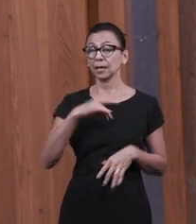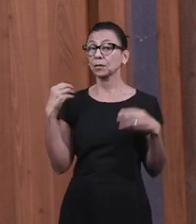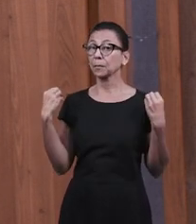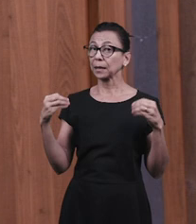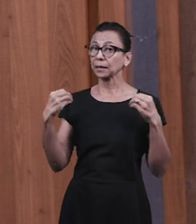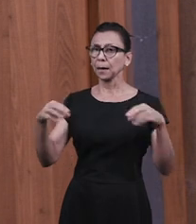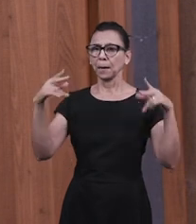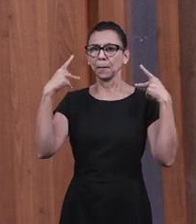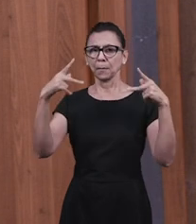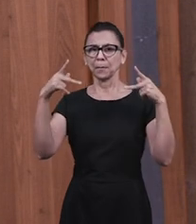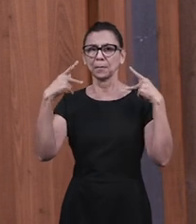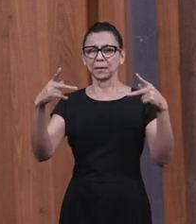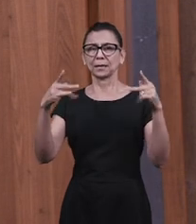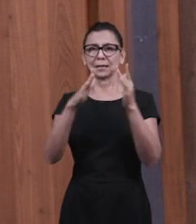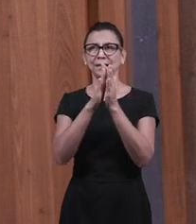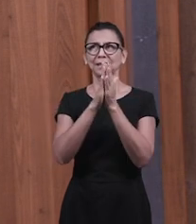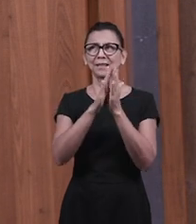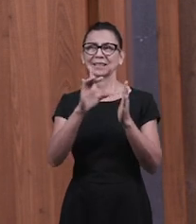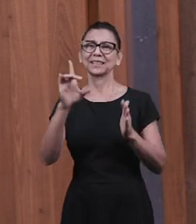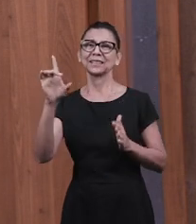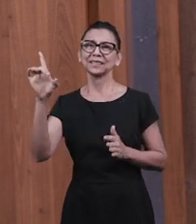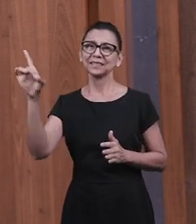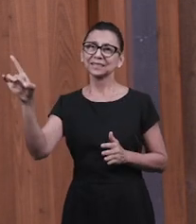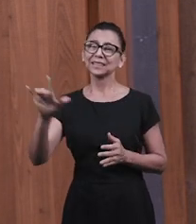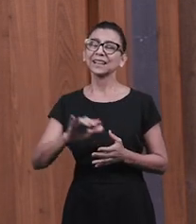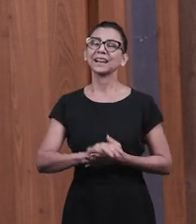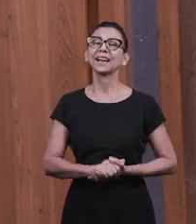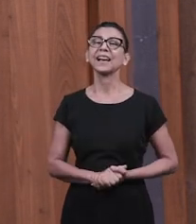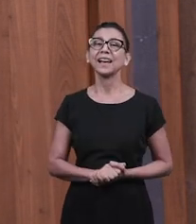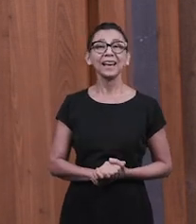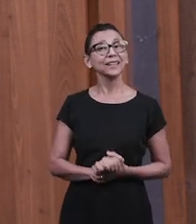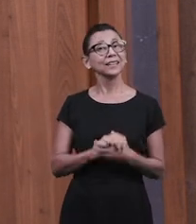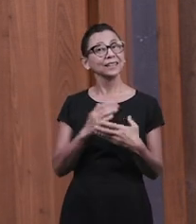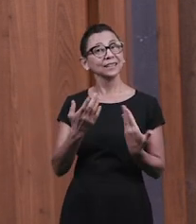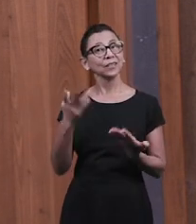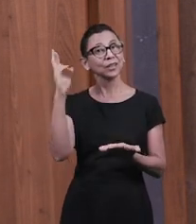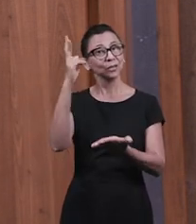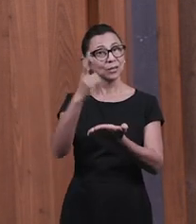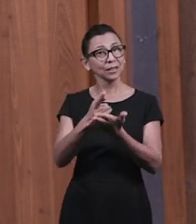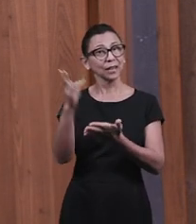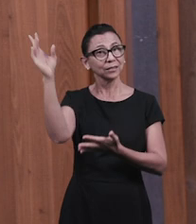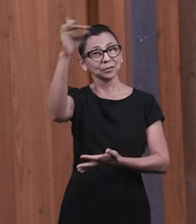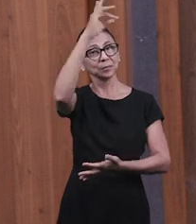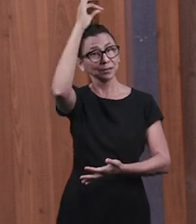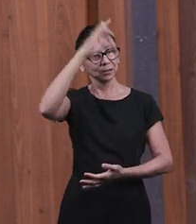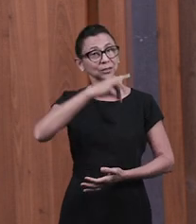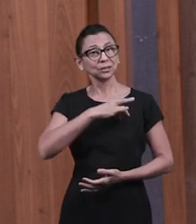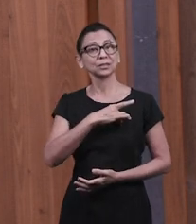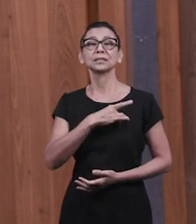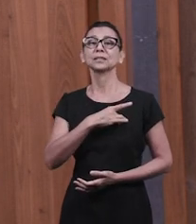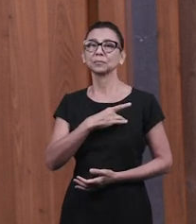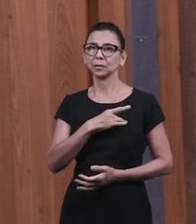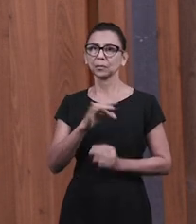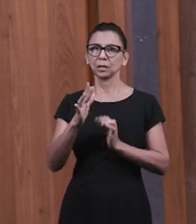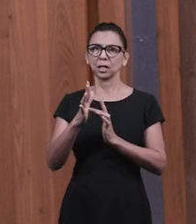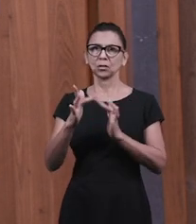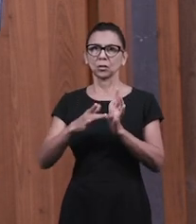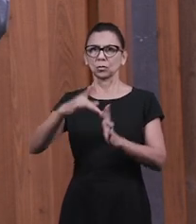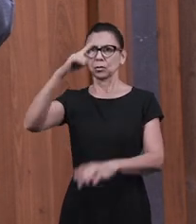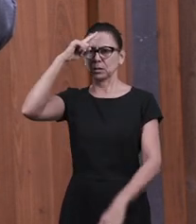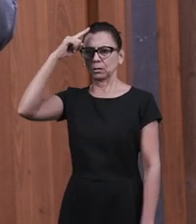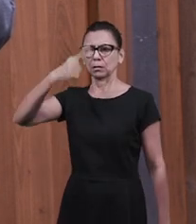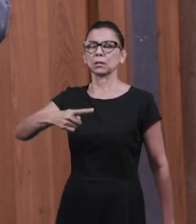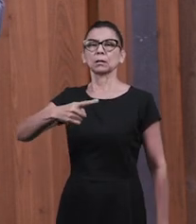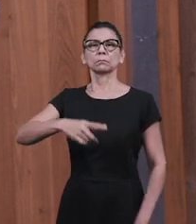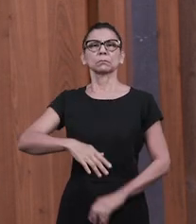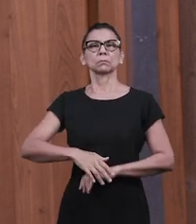de pregar a palavra de Deus, que é um dos primeiros resultados do batismo com o Espírito Santo. Pois o Senhor Jesus deu essa